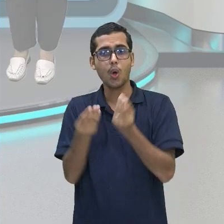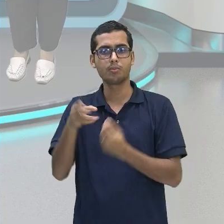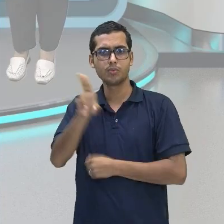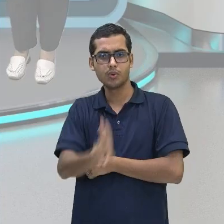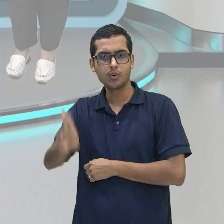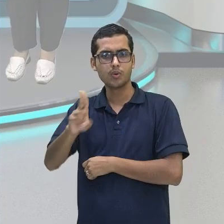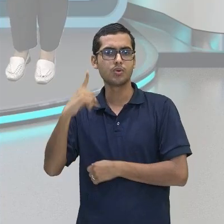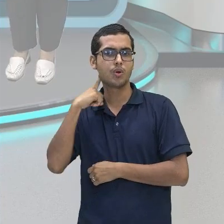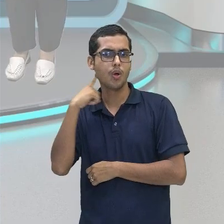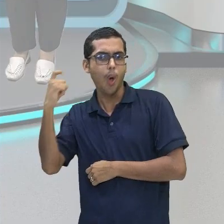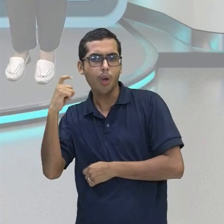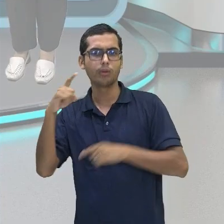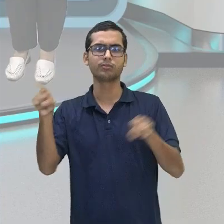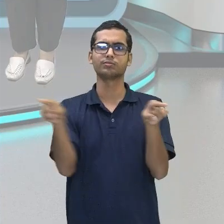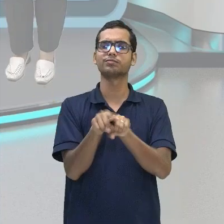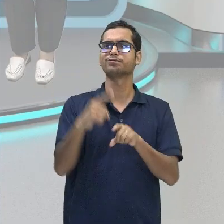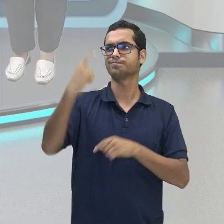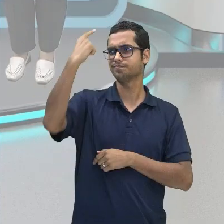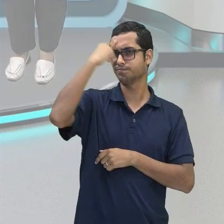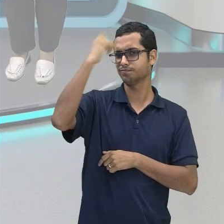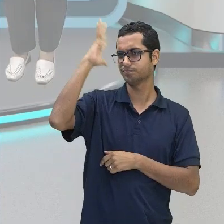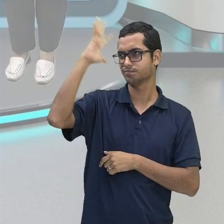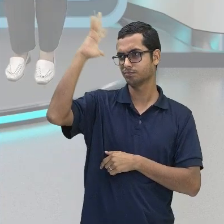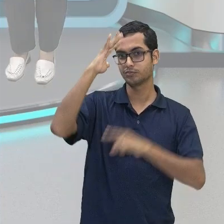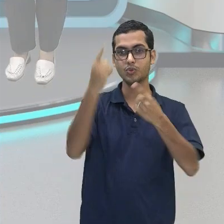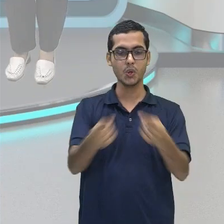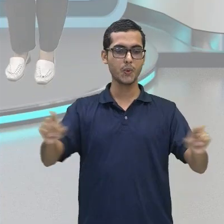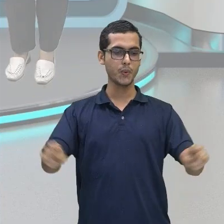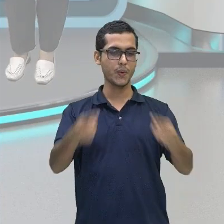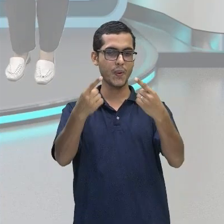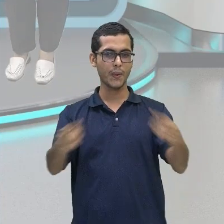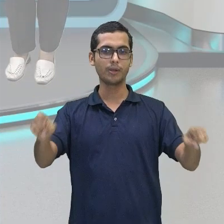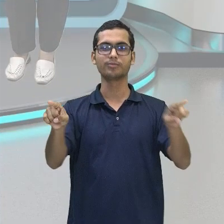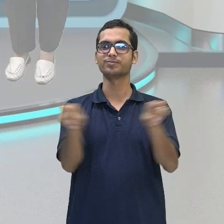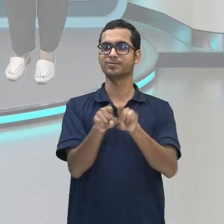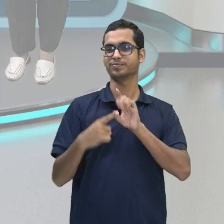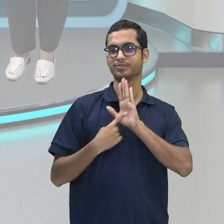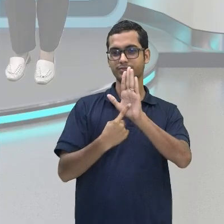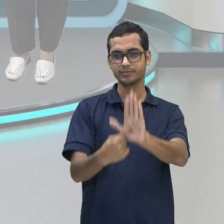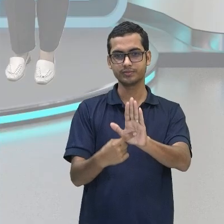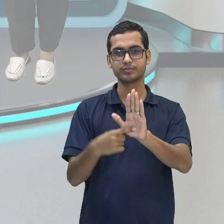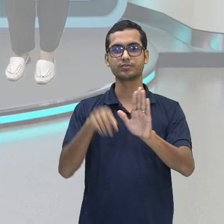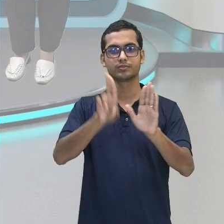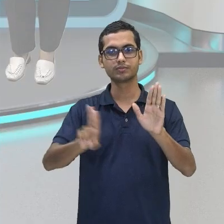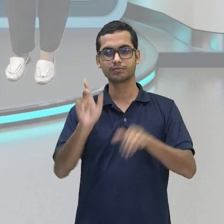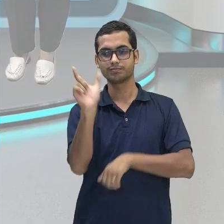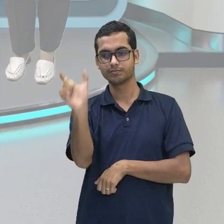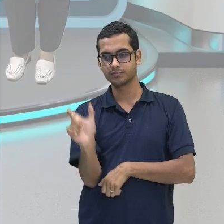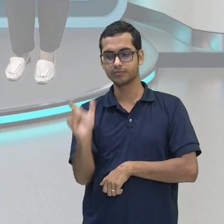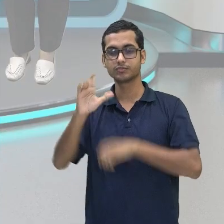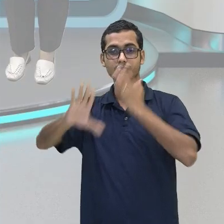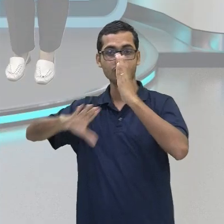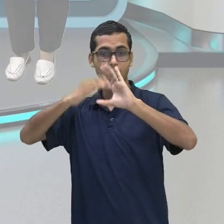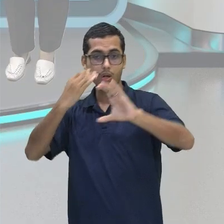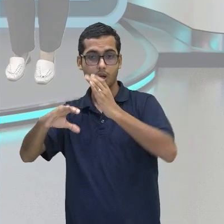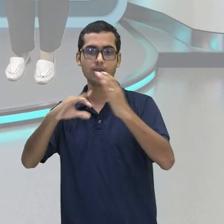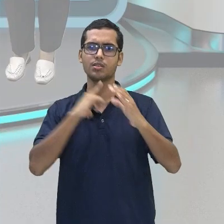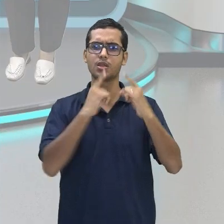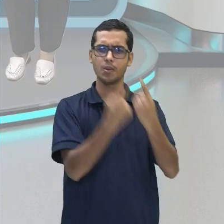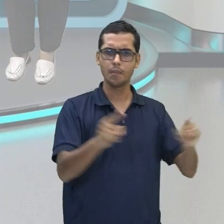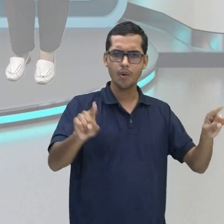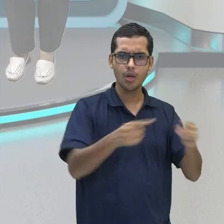Pensamos muito em música, né? Em geral, a música vem acompanhada ali pelas palavras que são cantadas, mas há músicas que